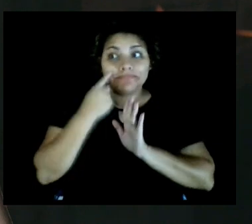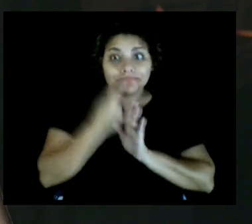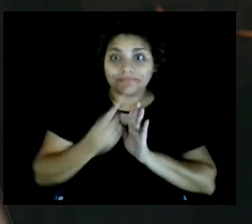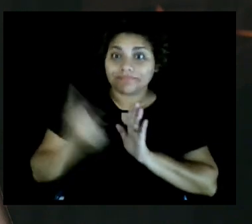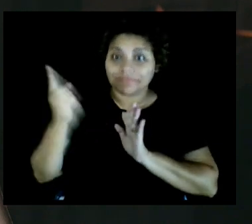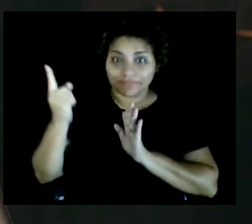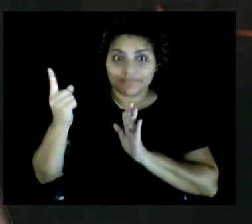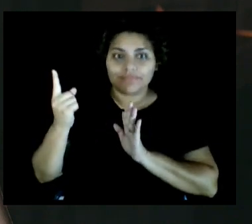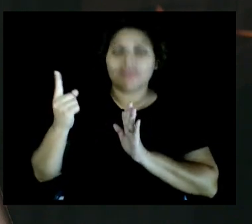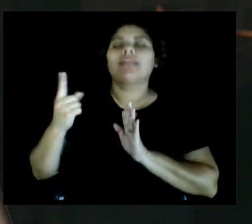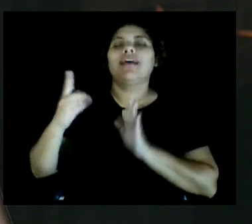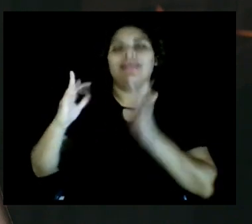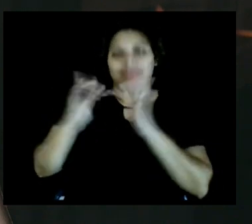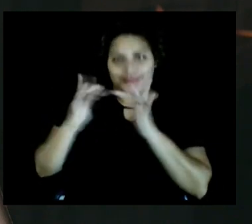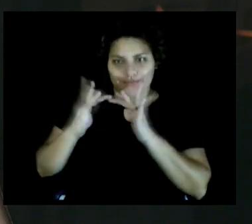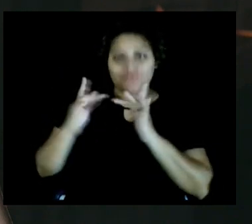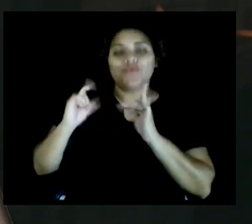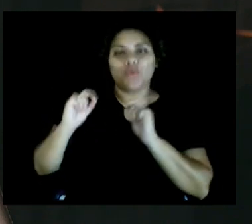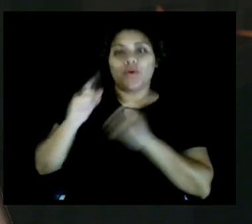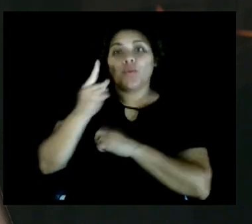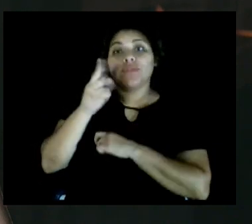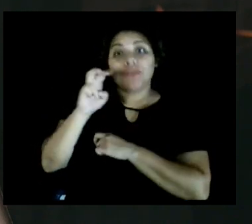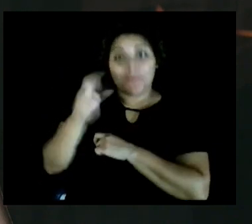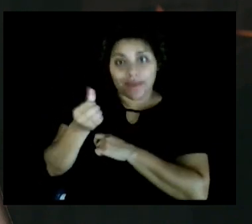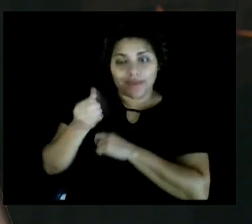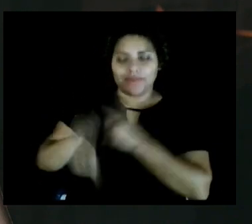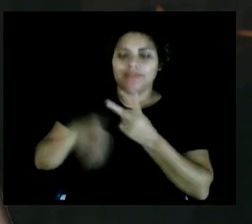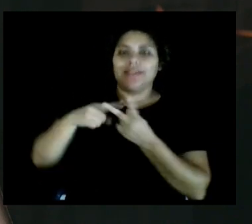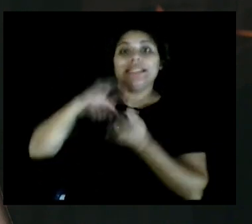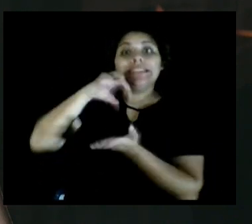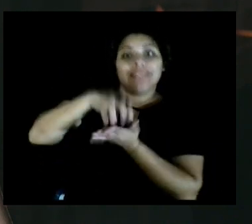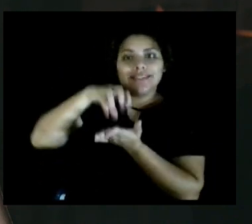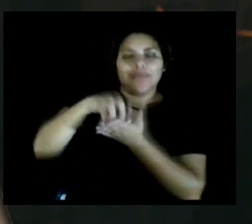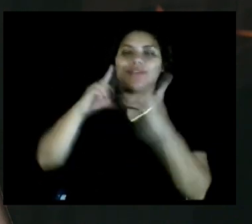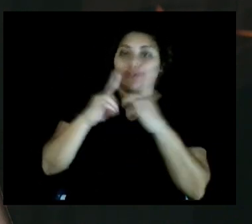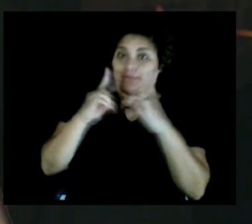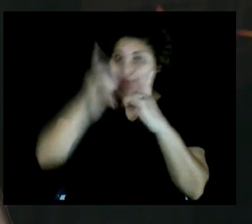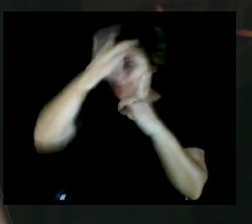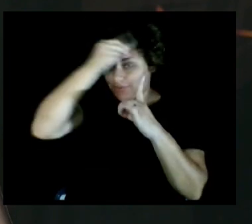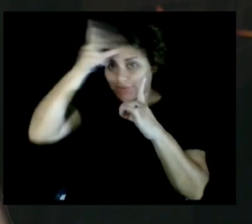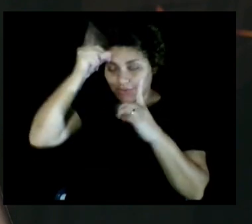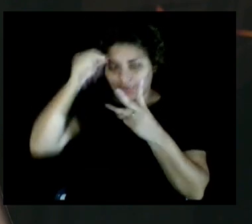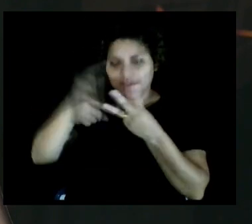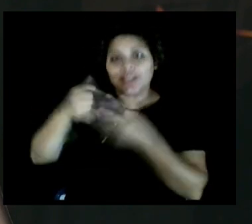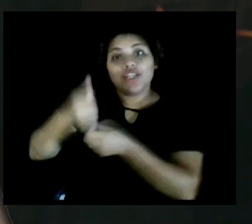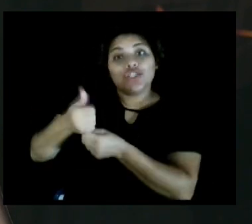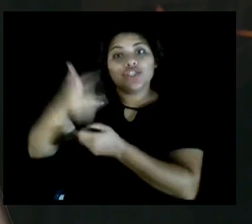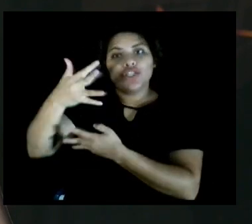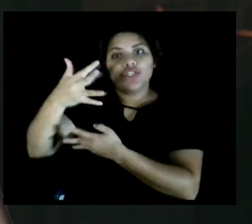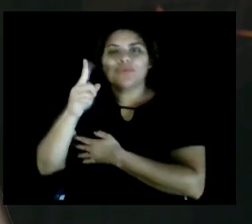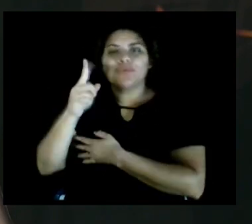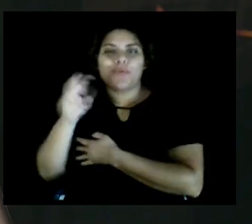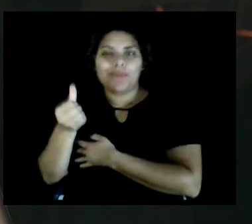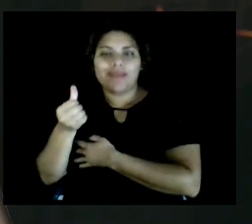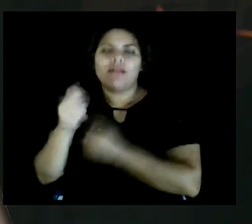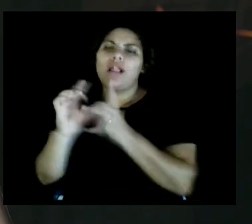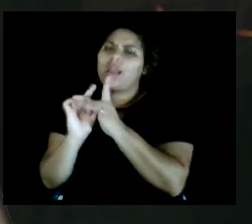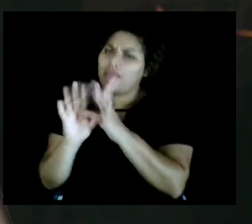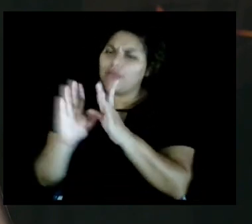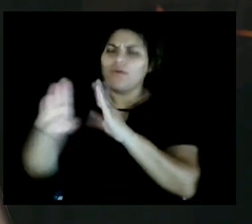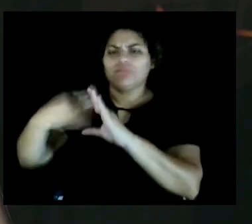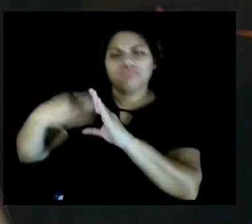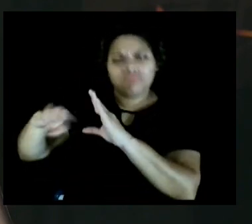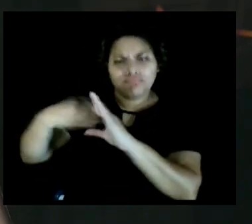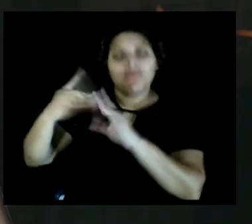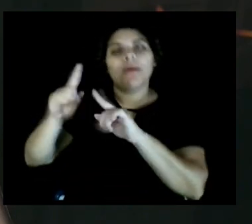de atendimento da Prefeitura, chatbot 156, disponível para consultas e agendamentos. Então,